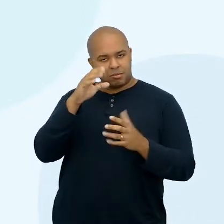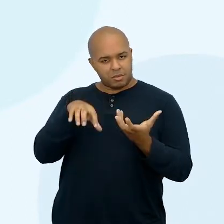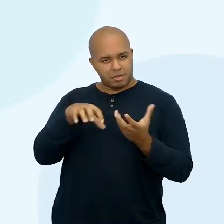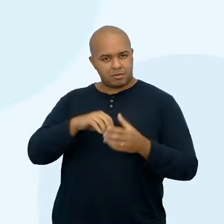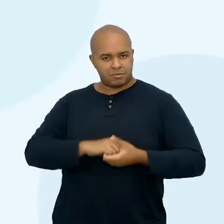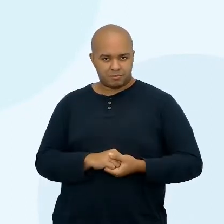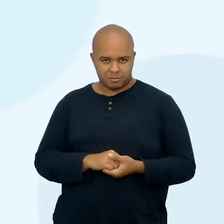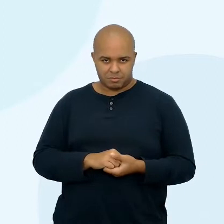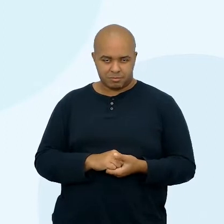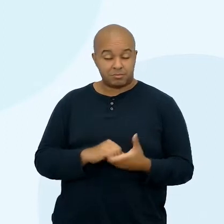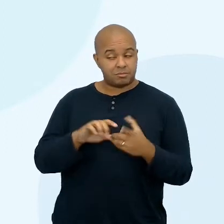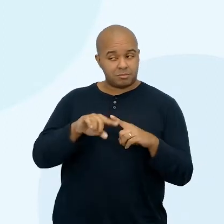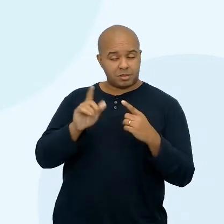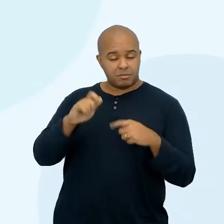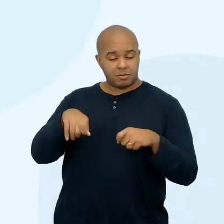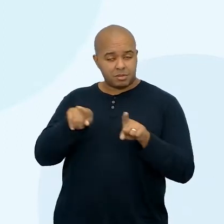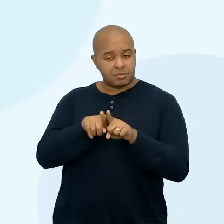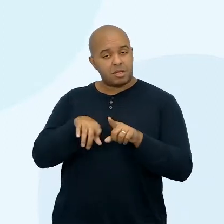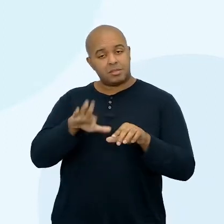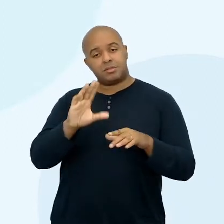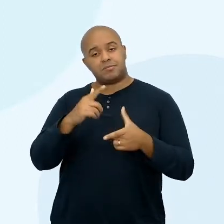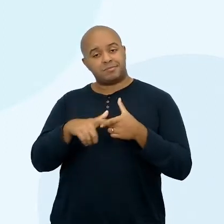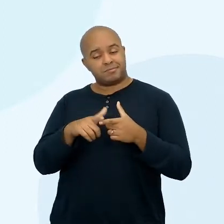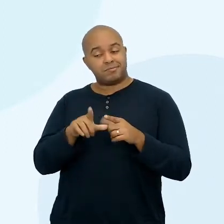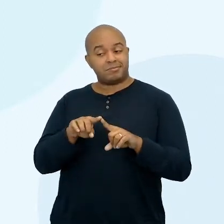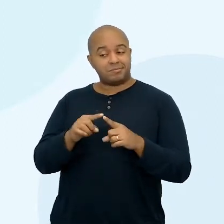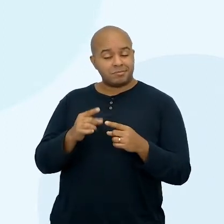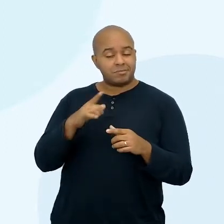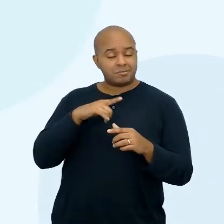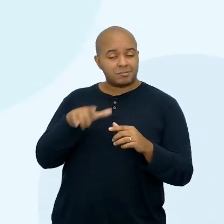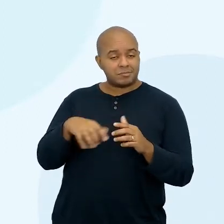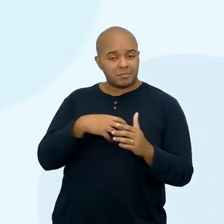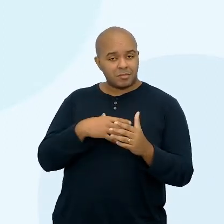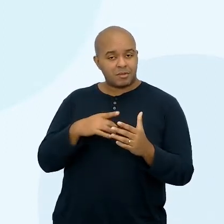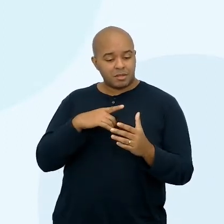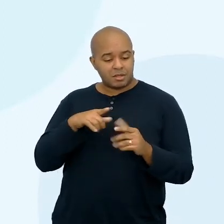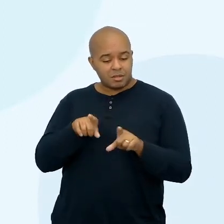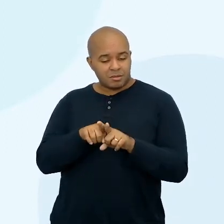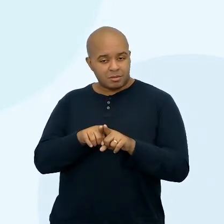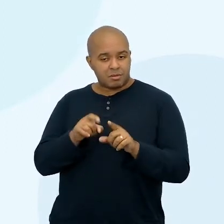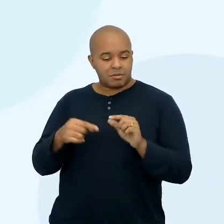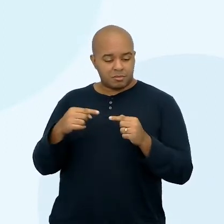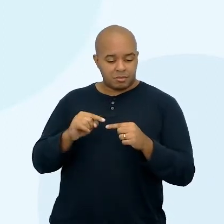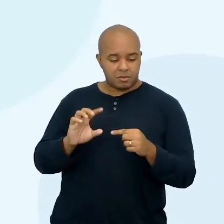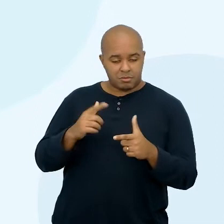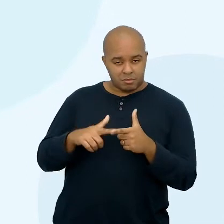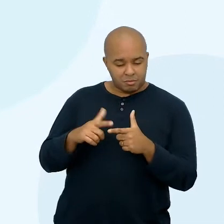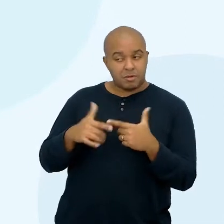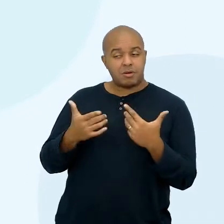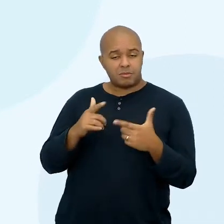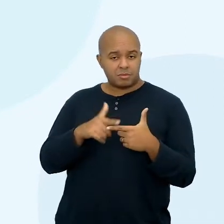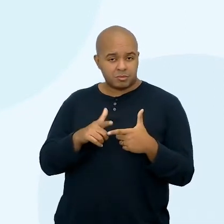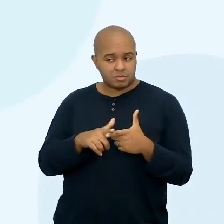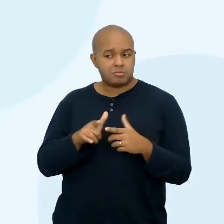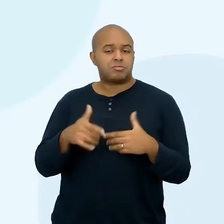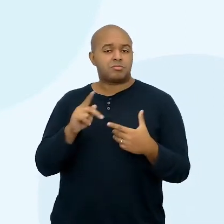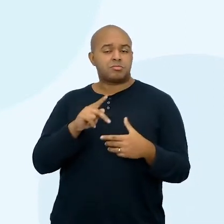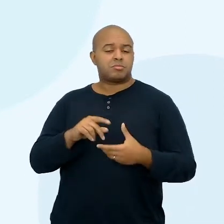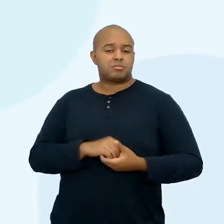senador? Qual é a diferença deles? Muita gente vota para senador e para